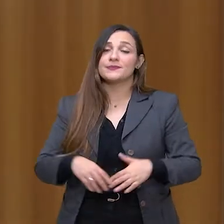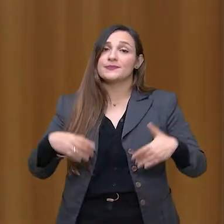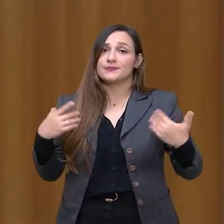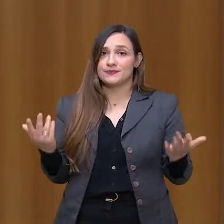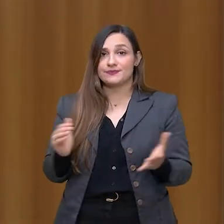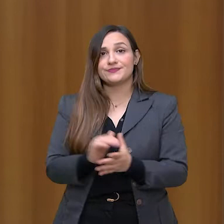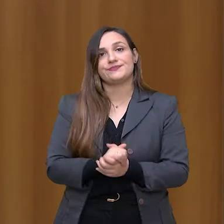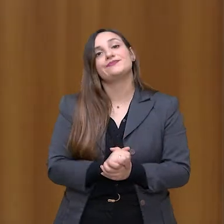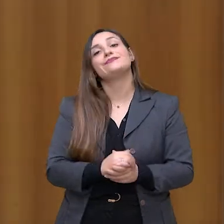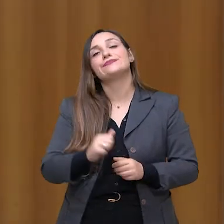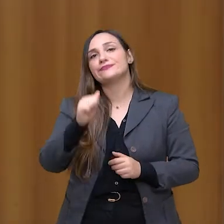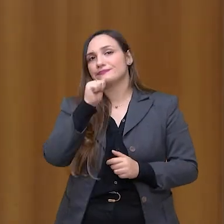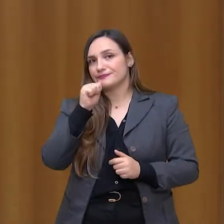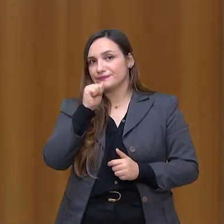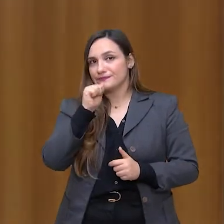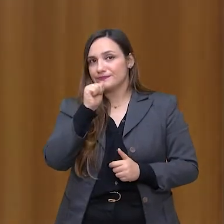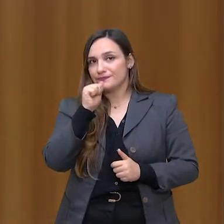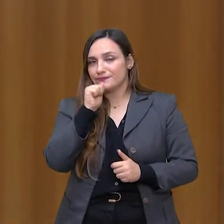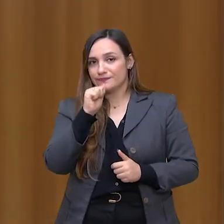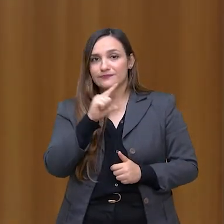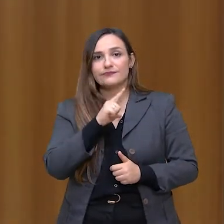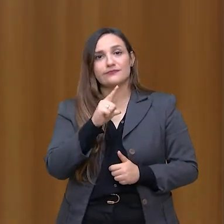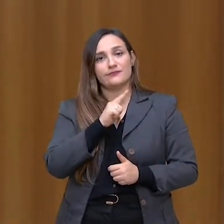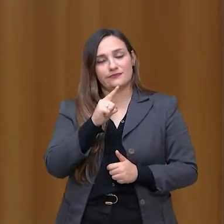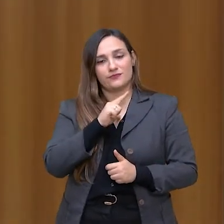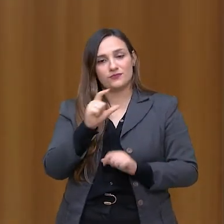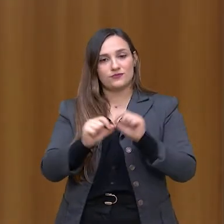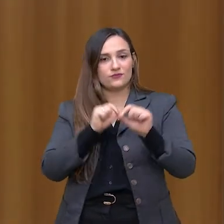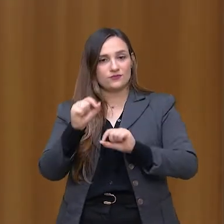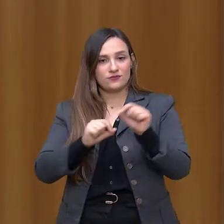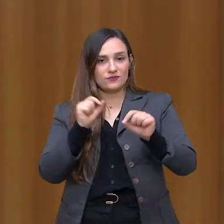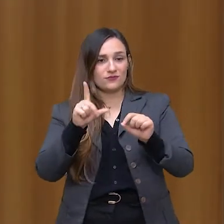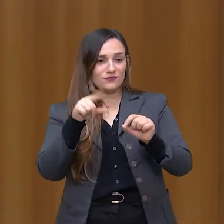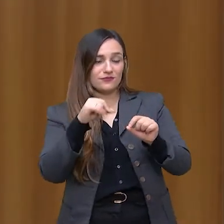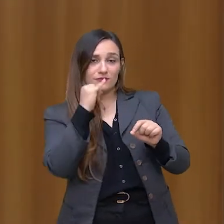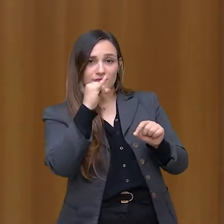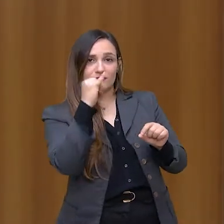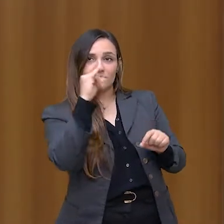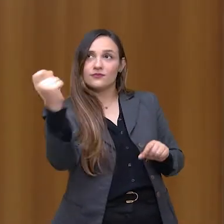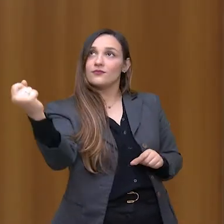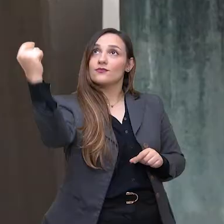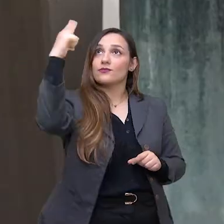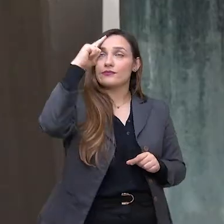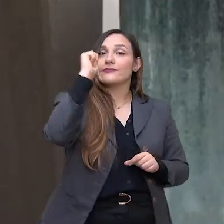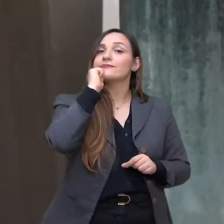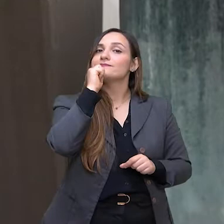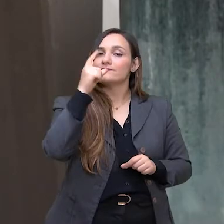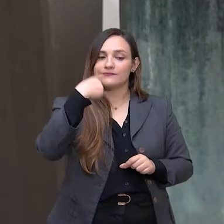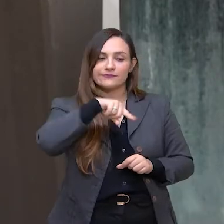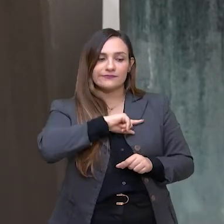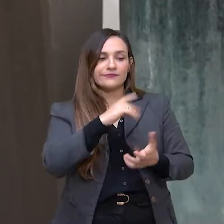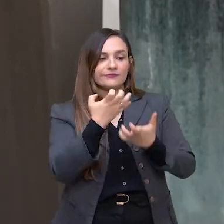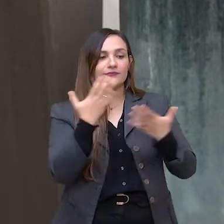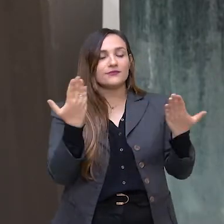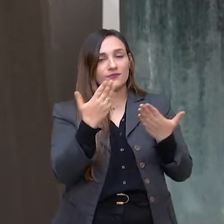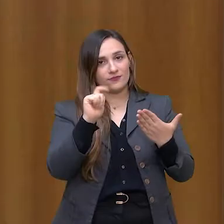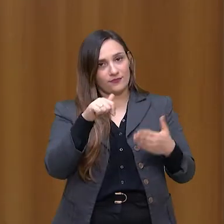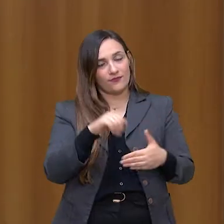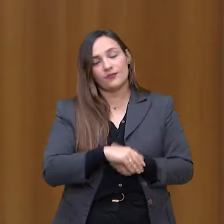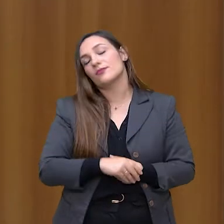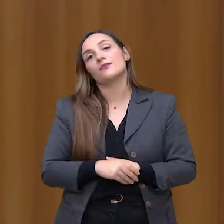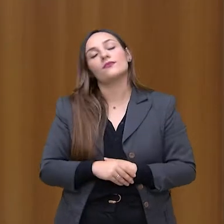Então, ainda tem essas situações, né? A questão da energia solar, que a gente já colocou,